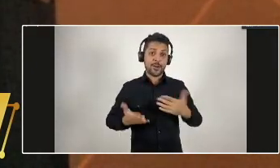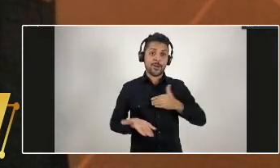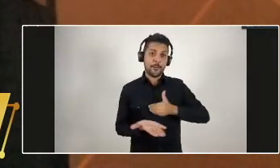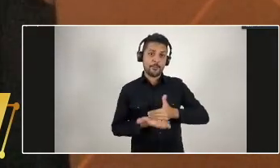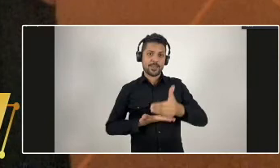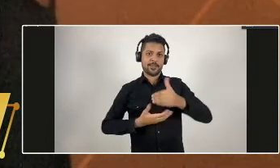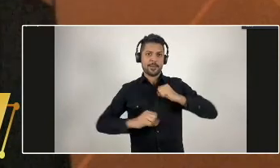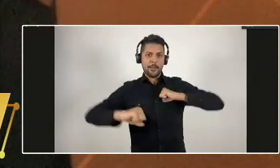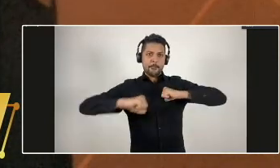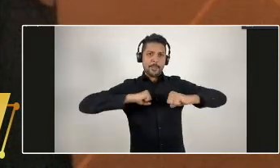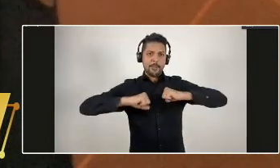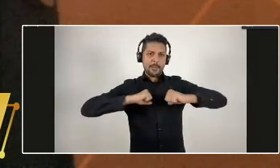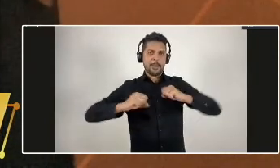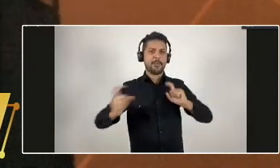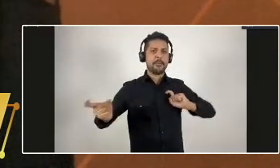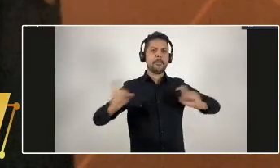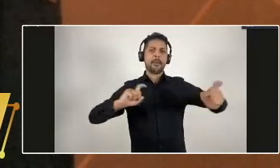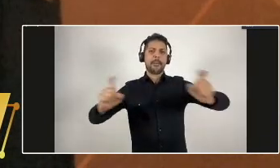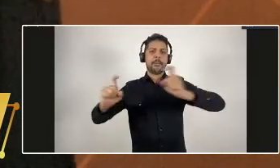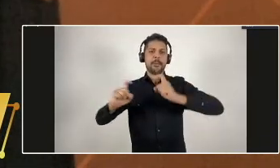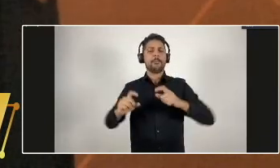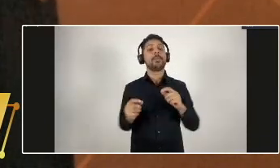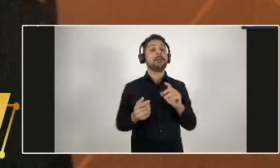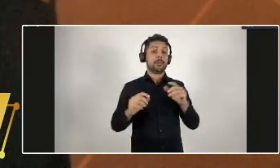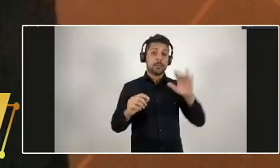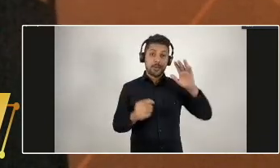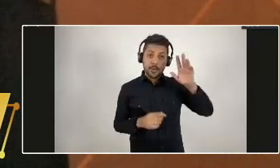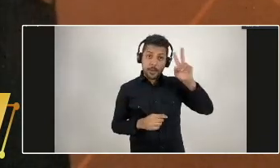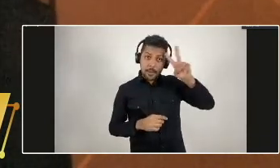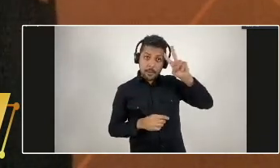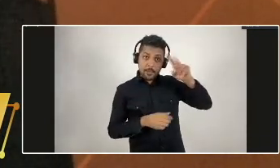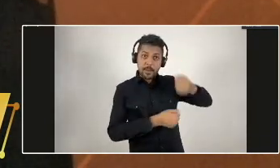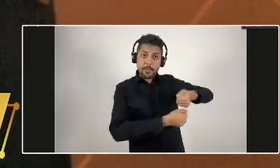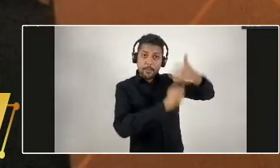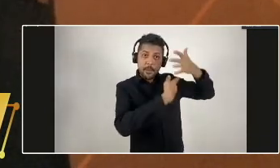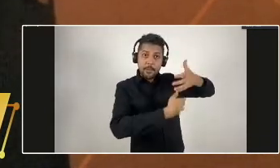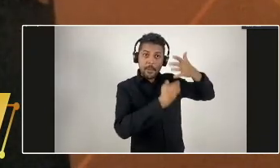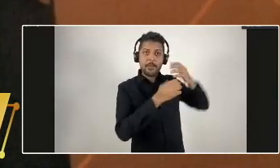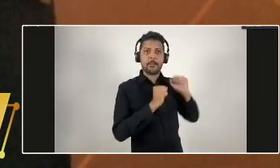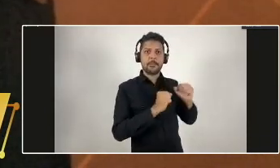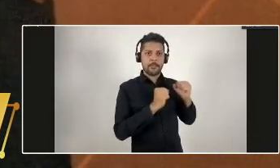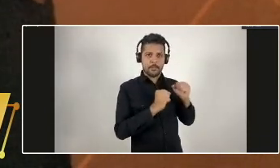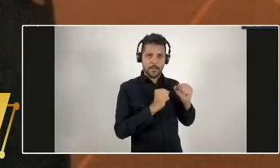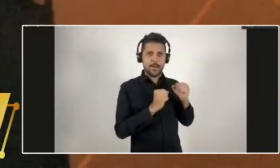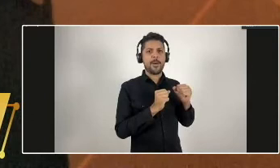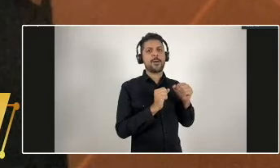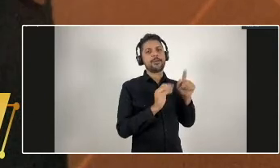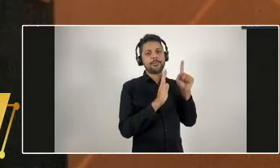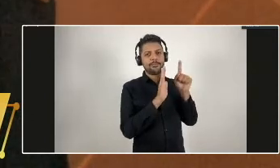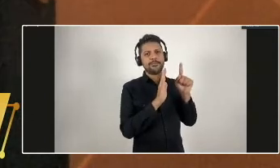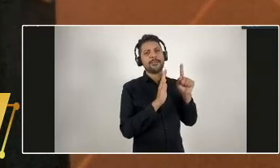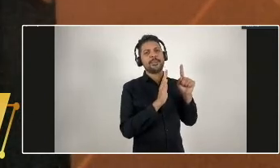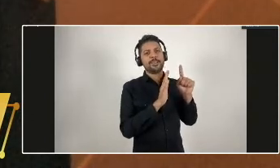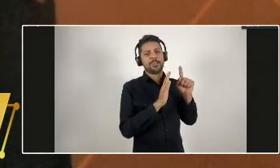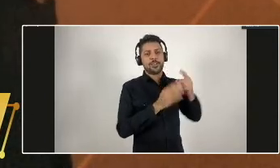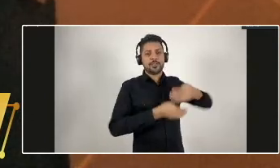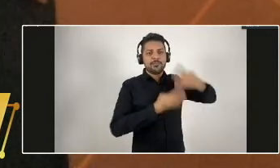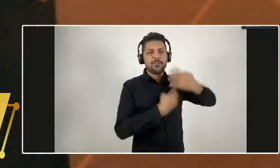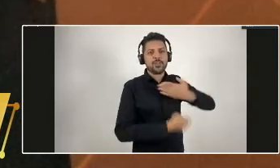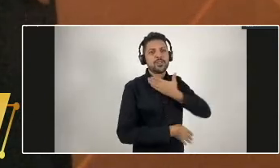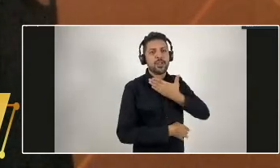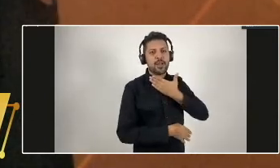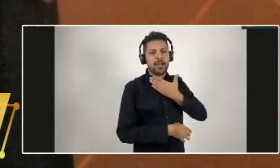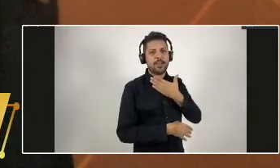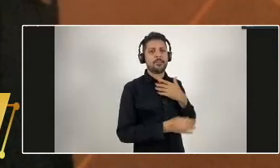que as perguntas podem ser enviadas pelo chat aqui na plataforma. Solicitamos que todos informem nome e